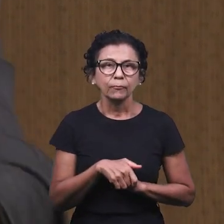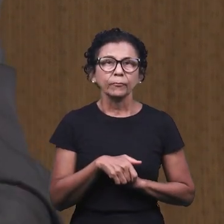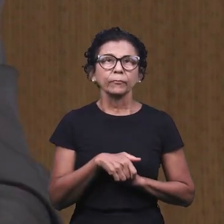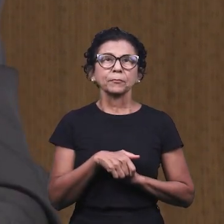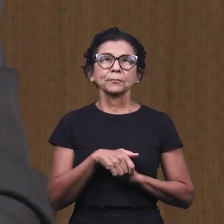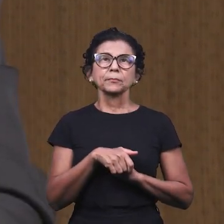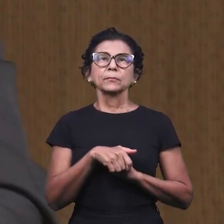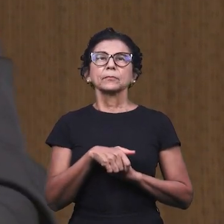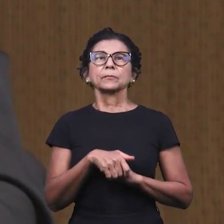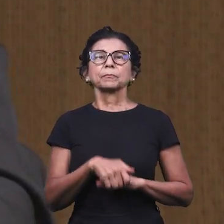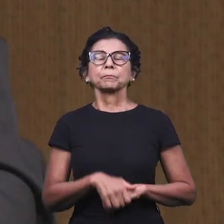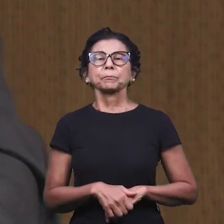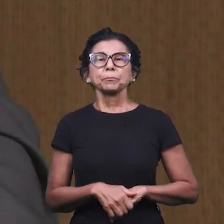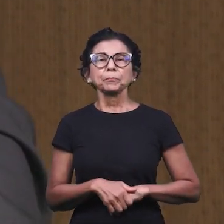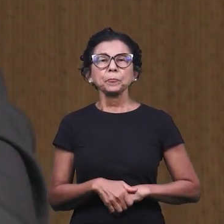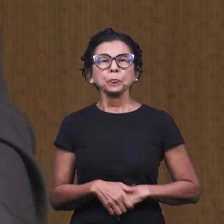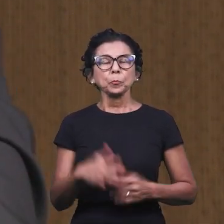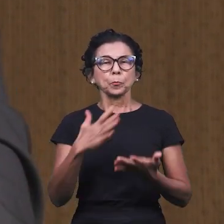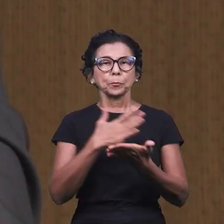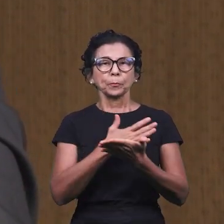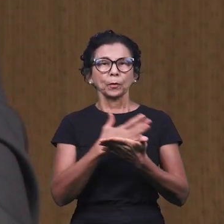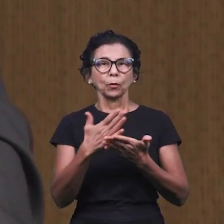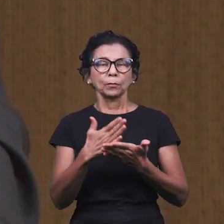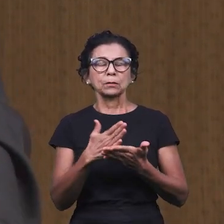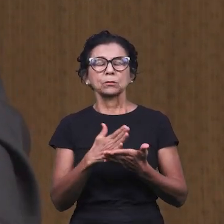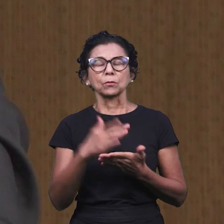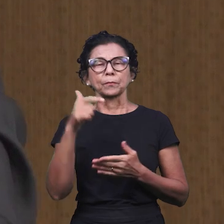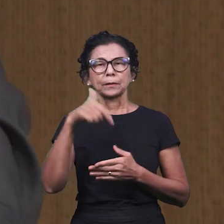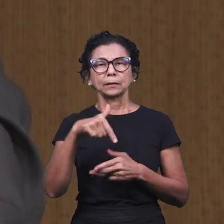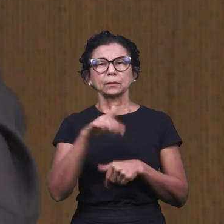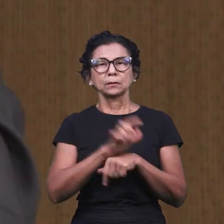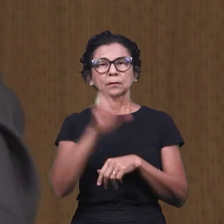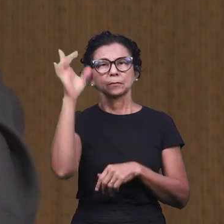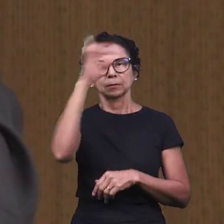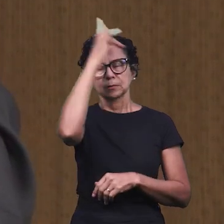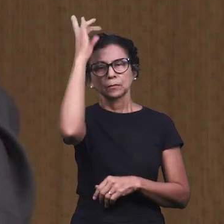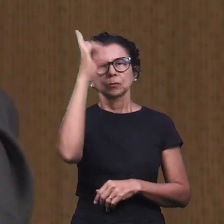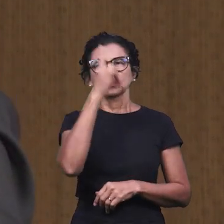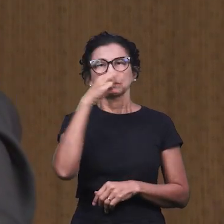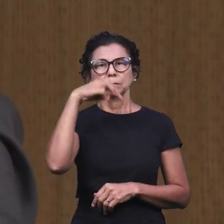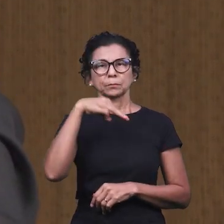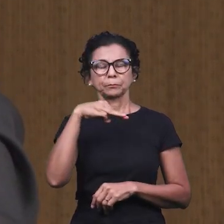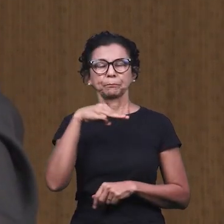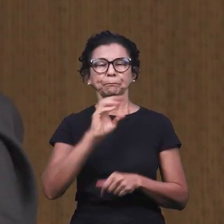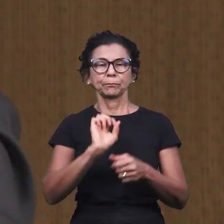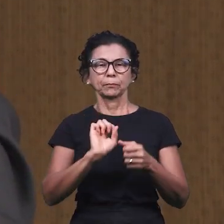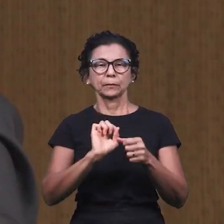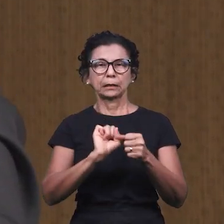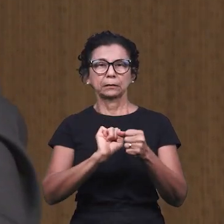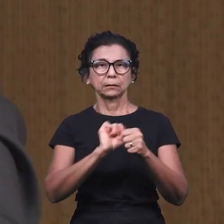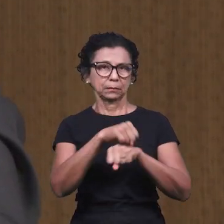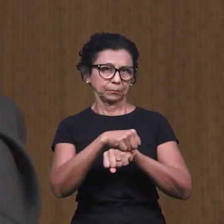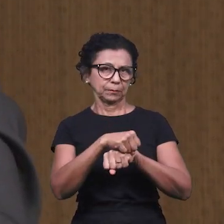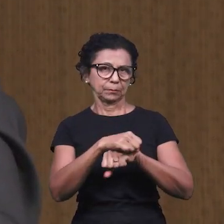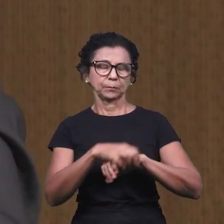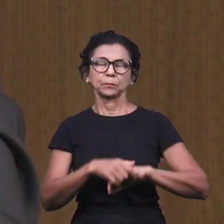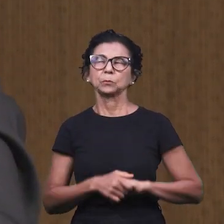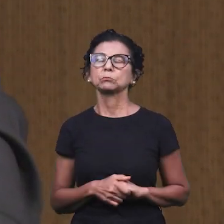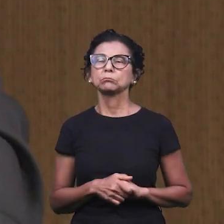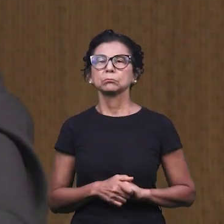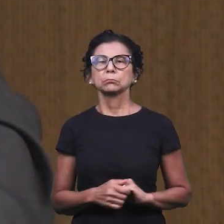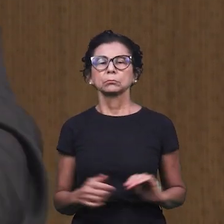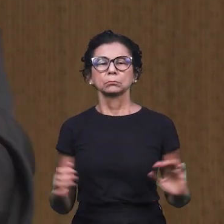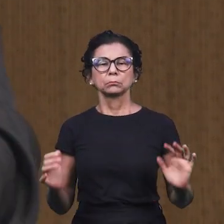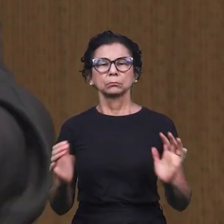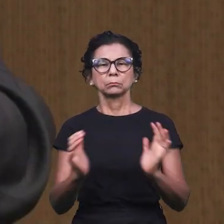evento, todo mundo está lá. E é uma coisa muito confiável, né? O sinal por satélite não tem interrupção, né?